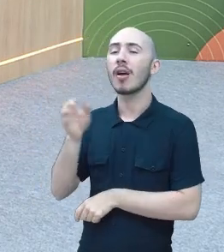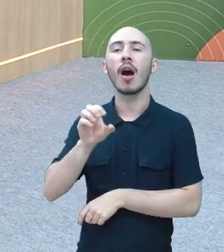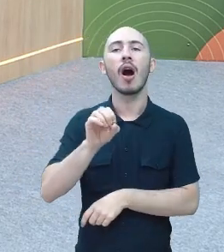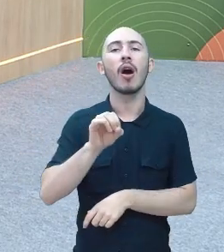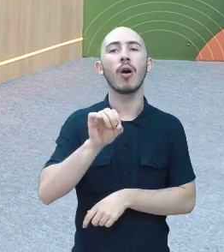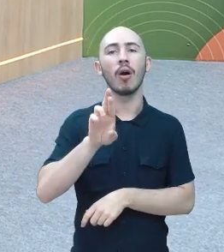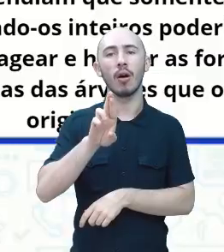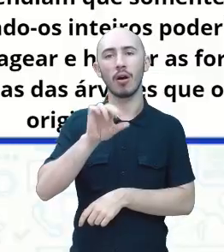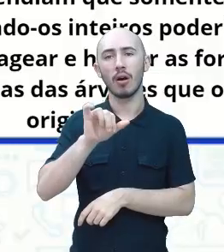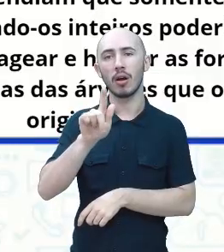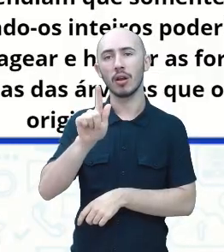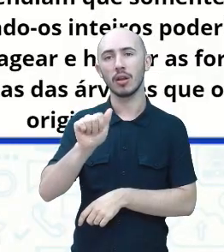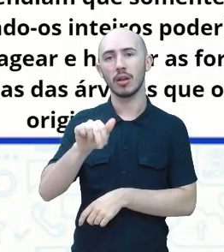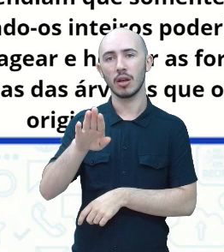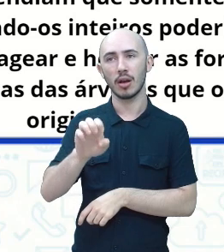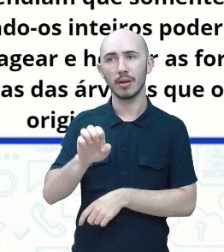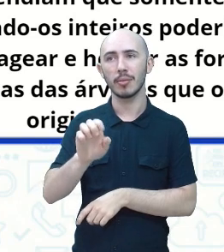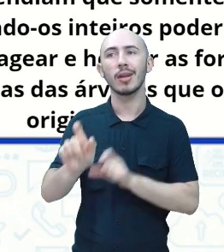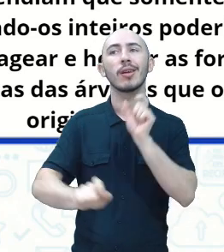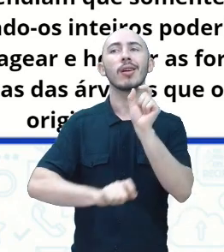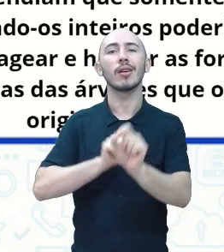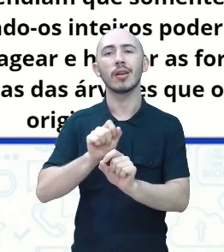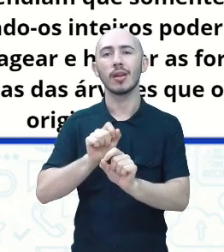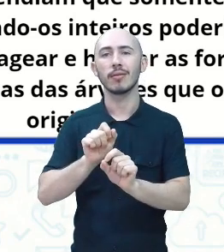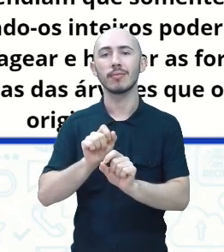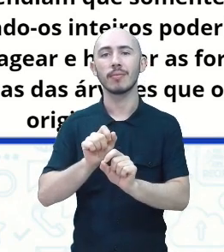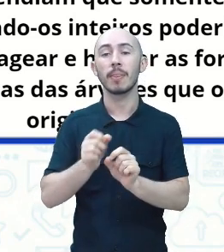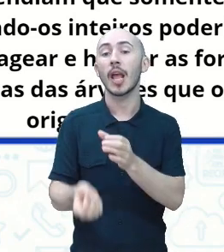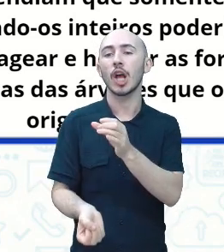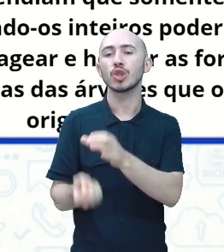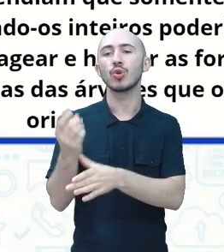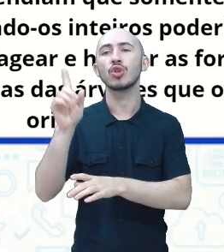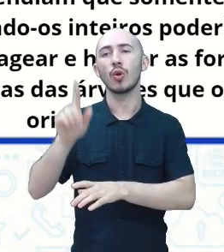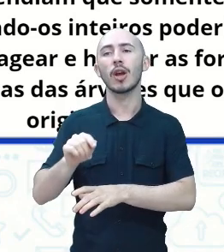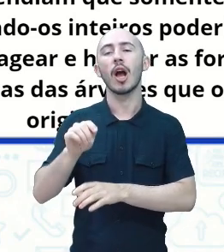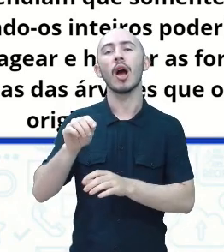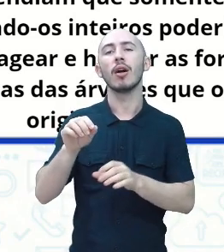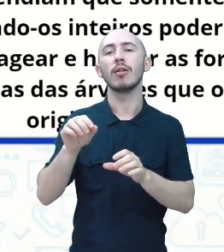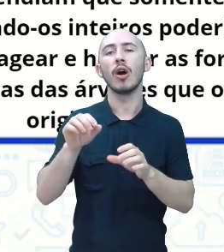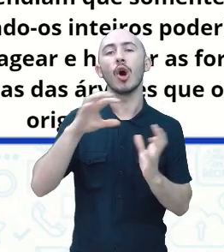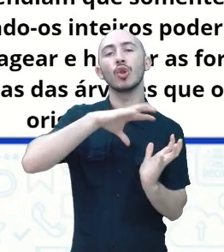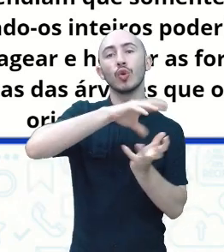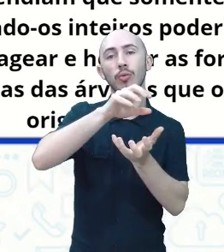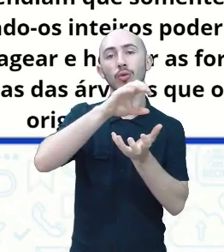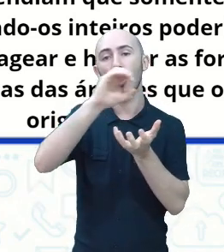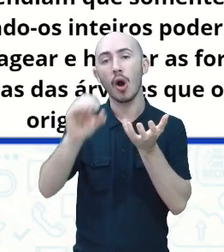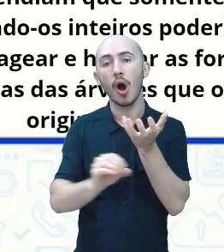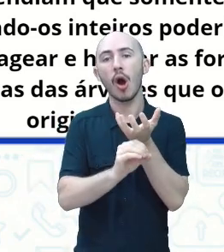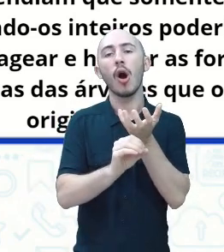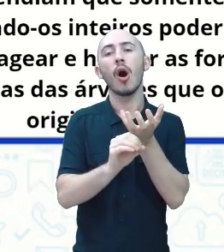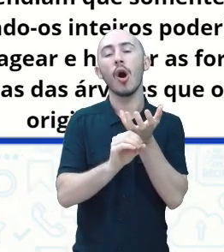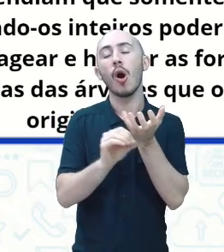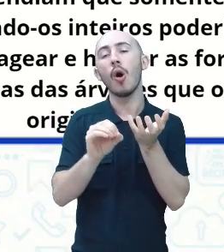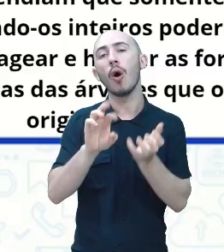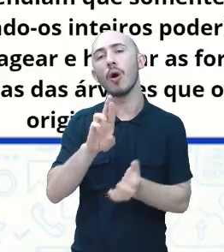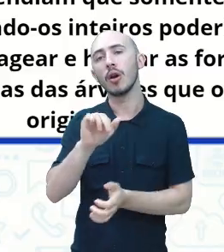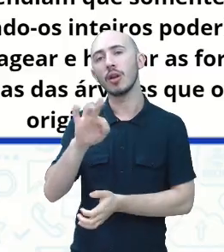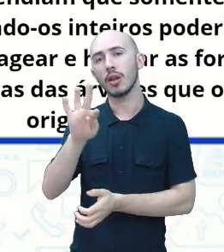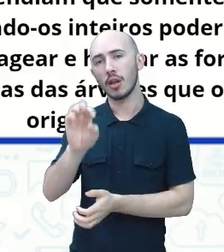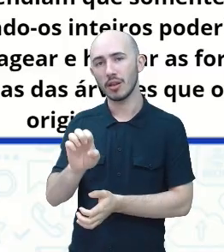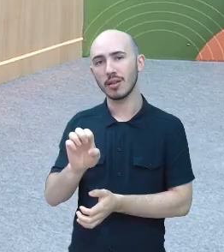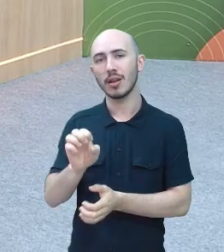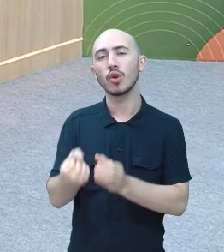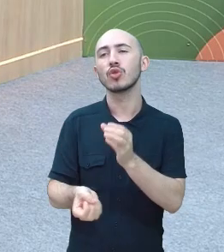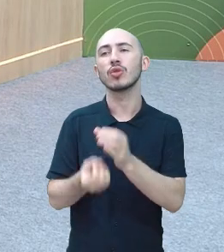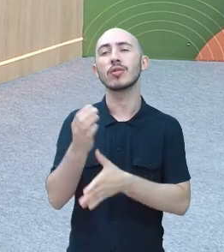né? Os origamis, eles são originários lá do Oriente. Estima-se que eles surgiram ali mais ou menos